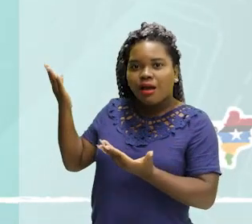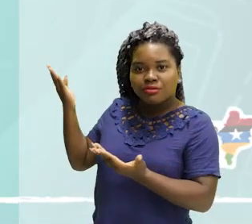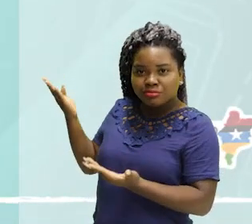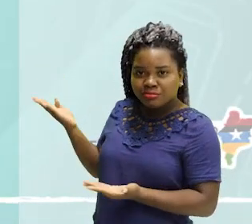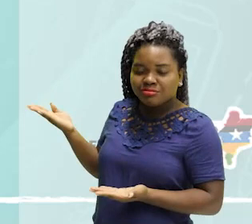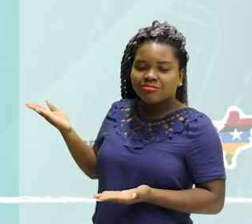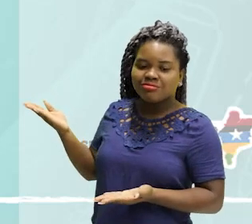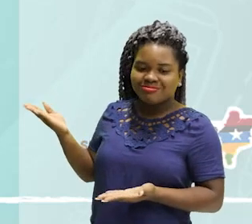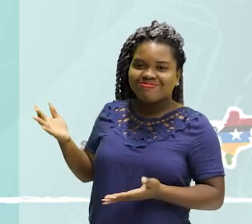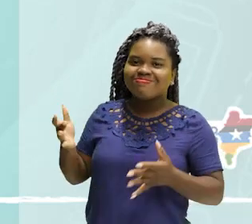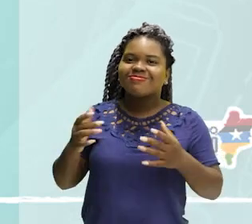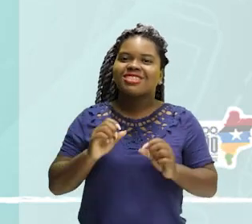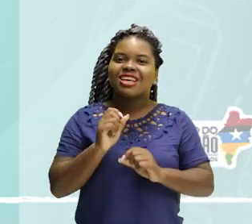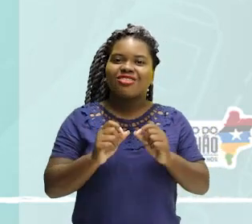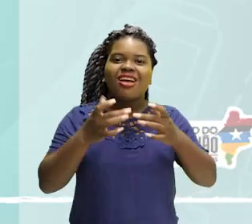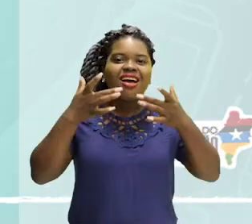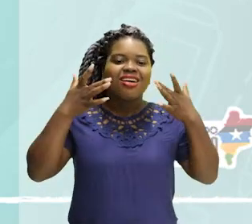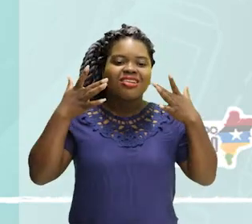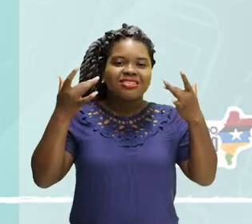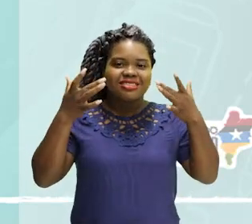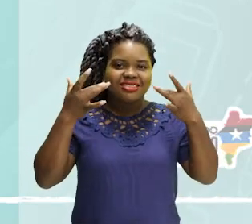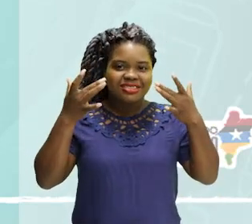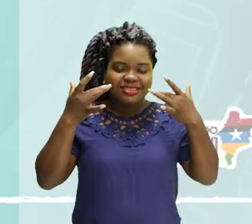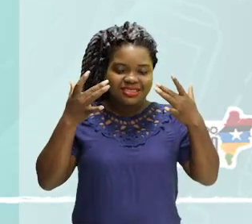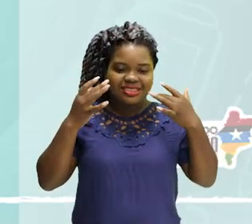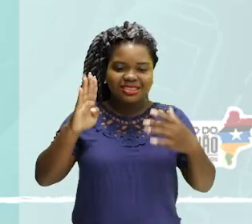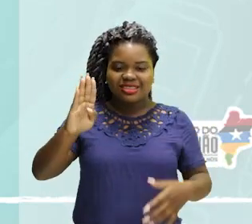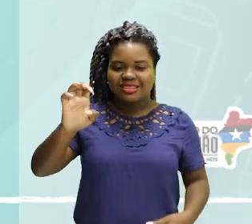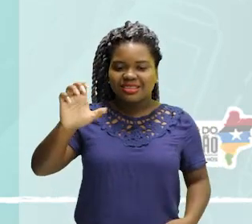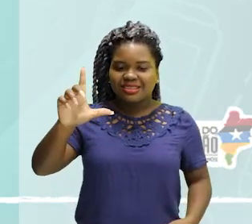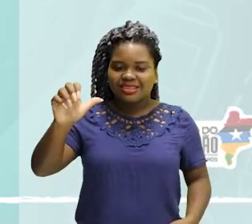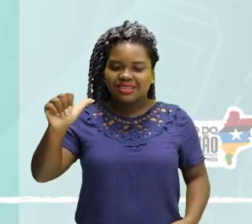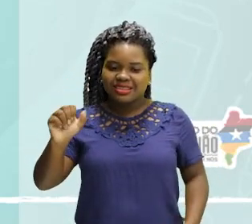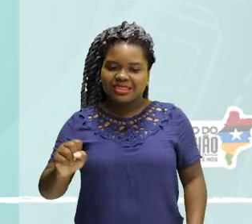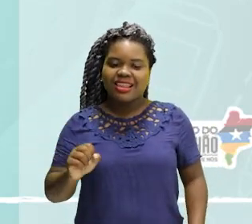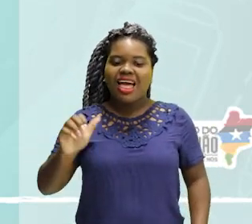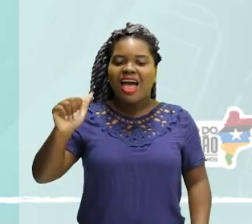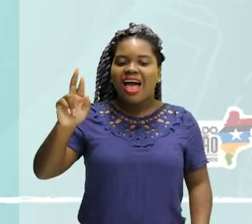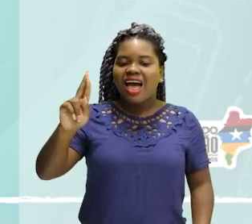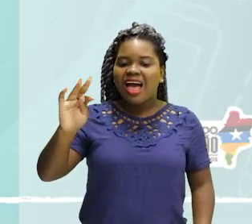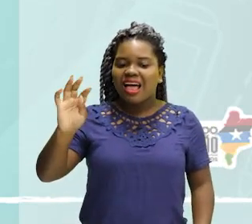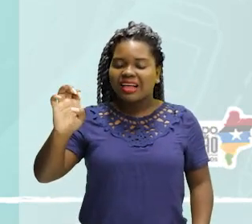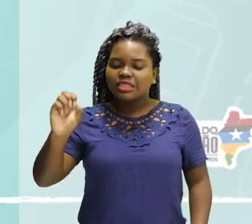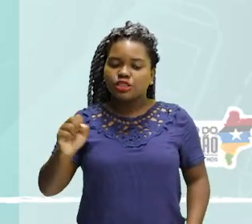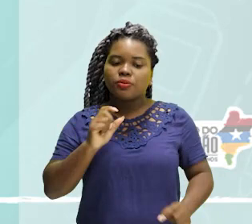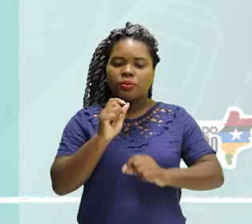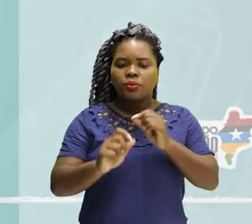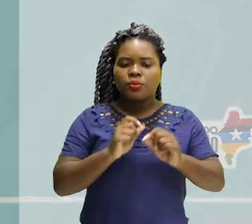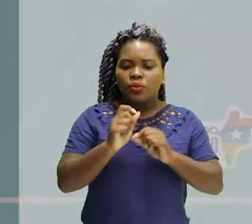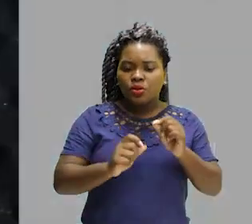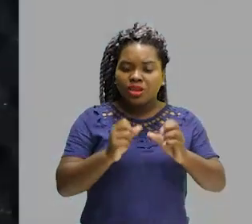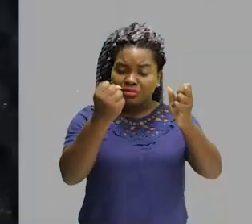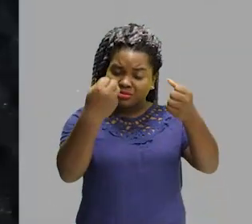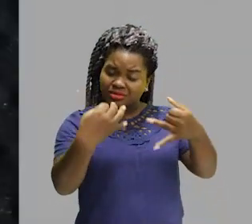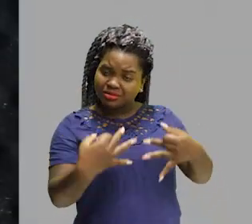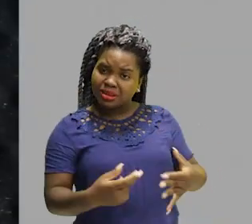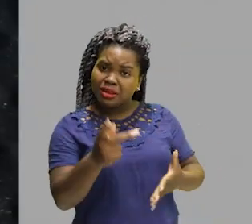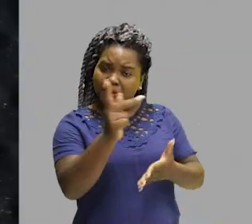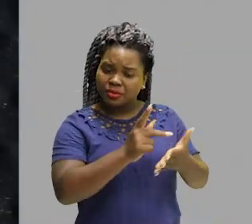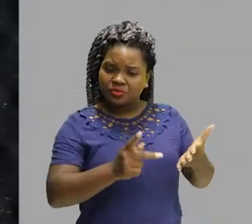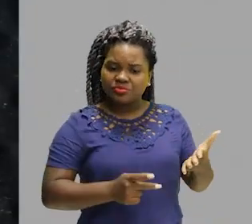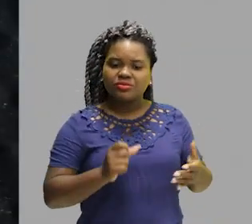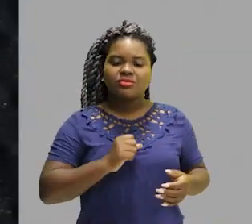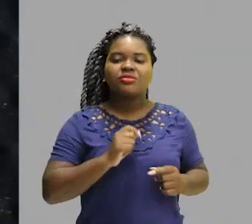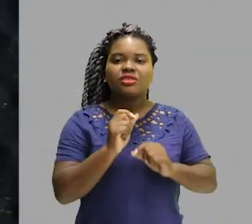do teatro, né, de belas artes, porque eu falei que a poesia é uma das